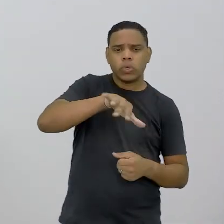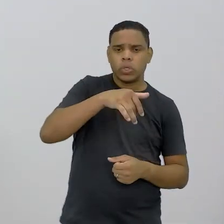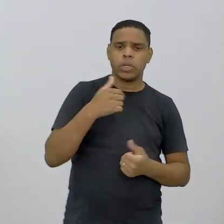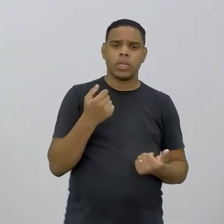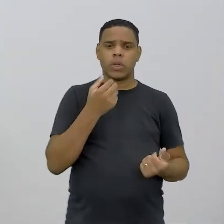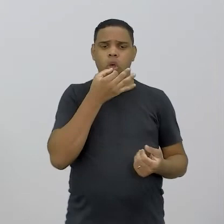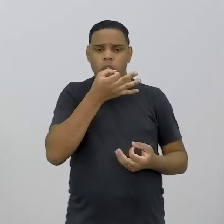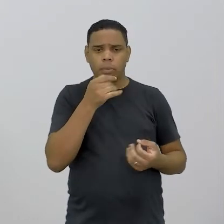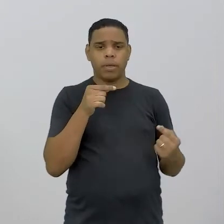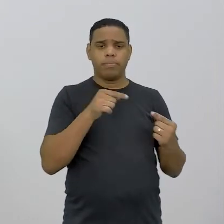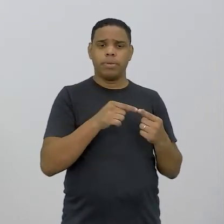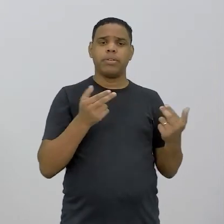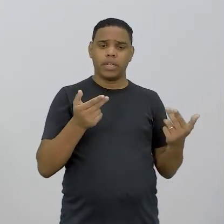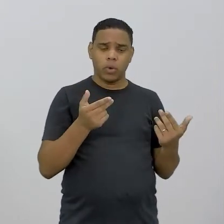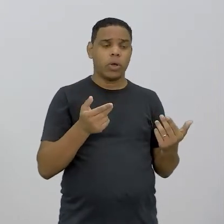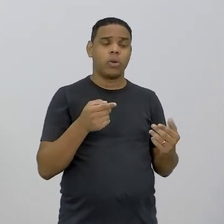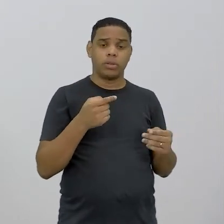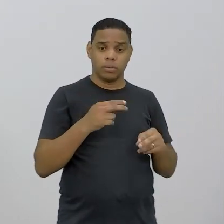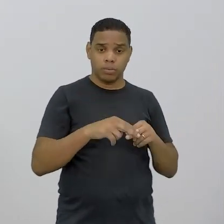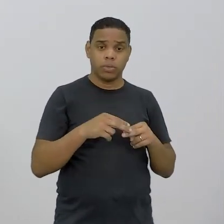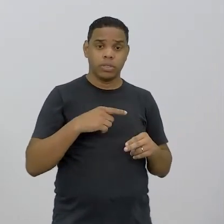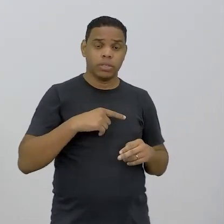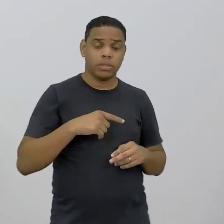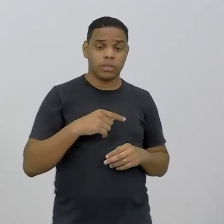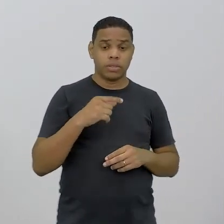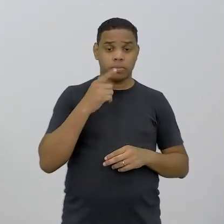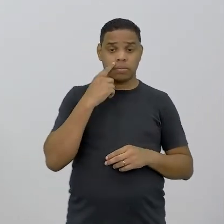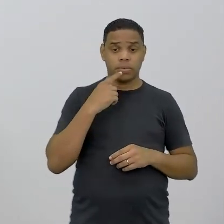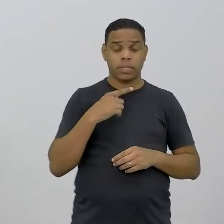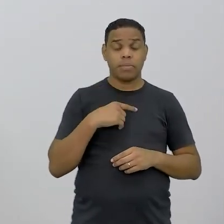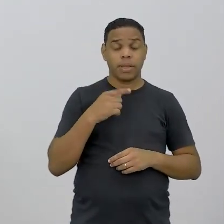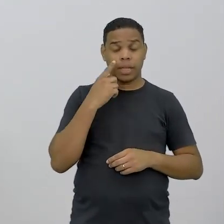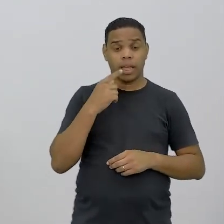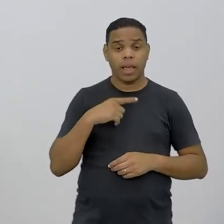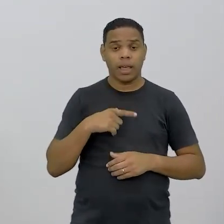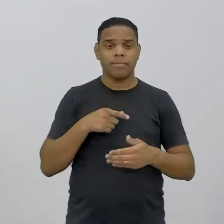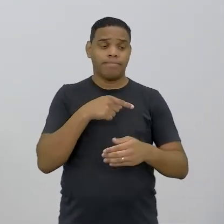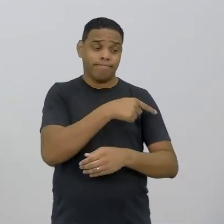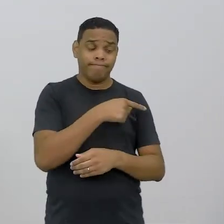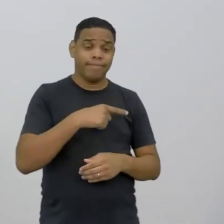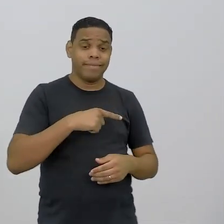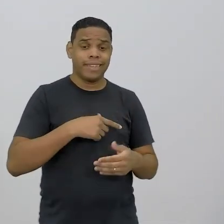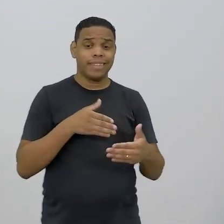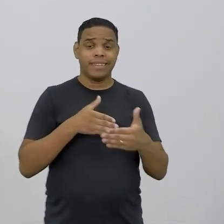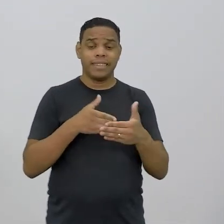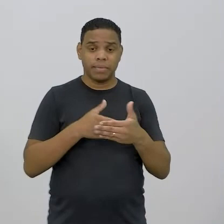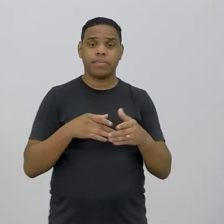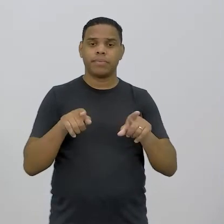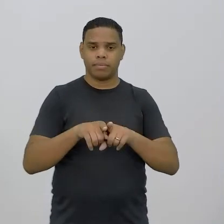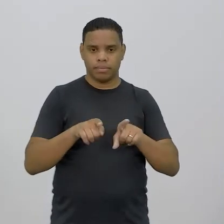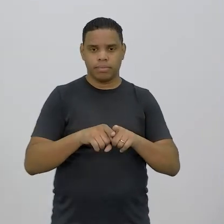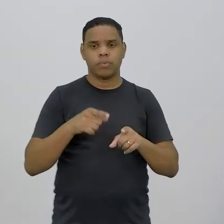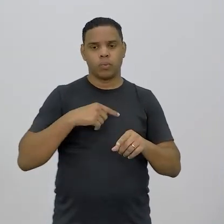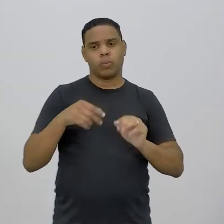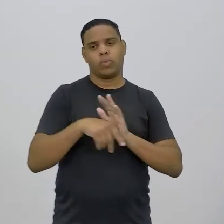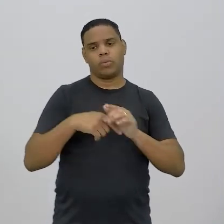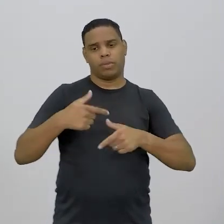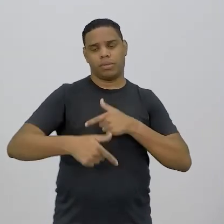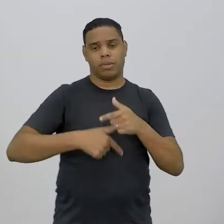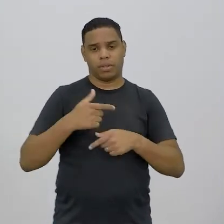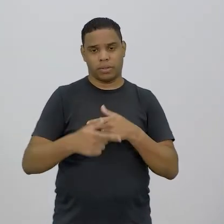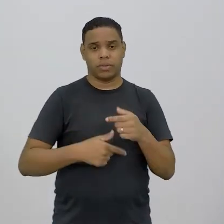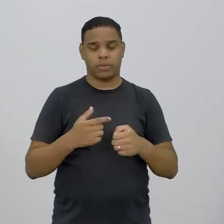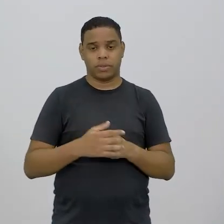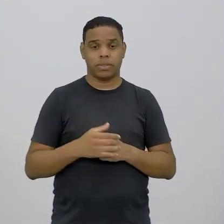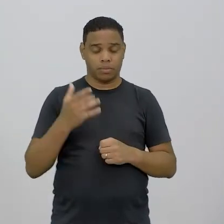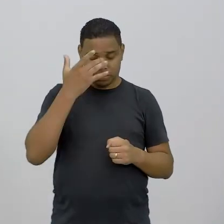Então elas criam essa identificação por causa desse mundo, mas que também é um mundo bastante limitado. E isso também diz respeito ao trabalho, ou seja, o